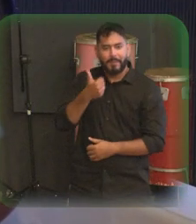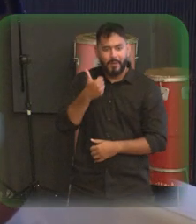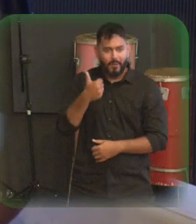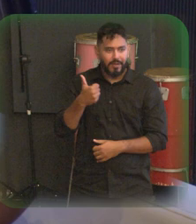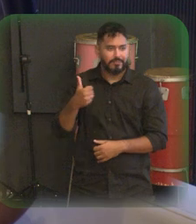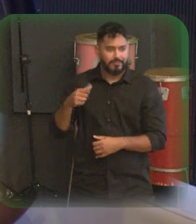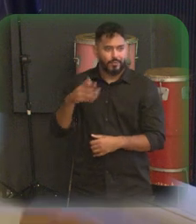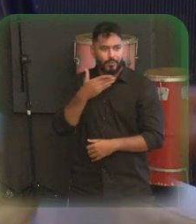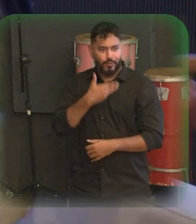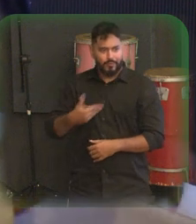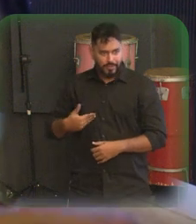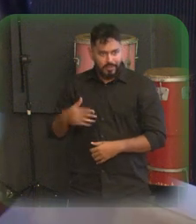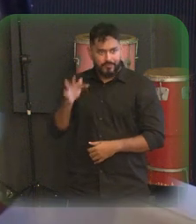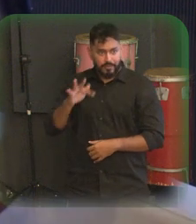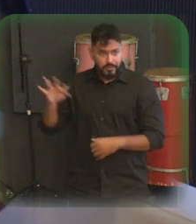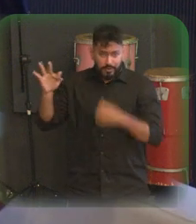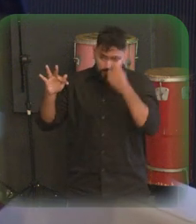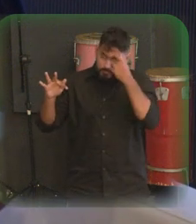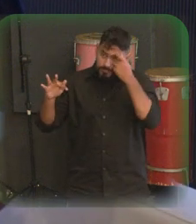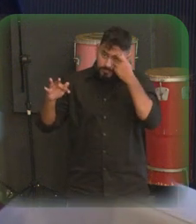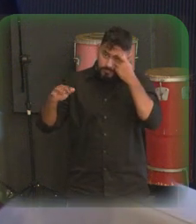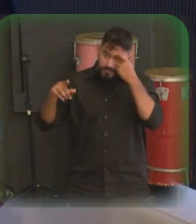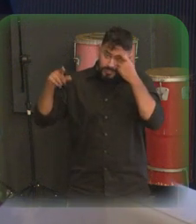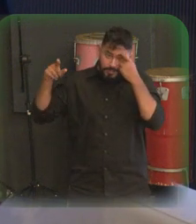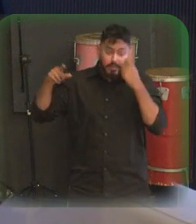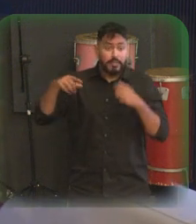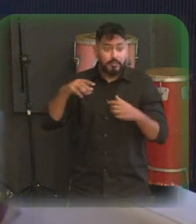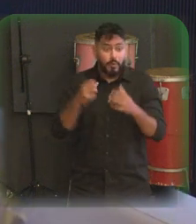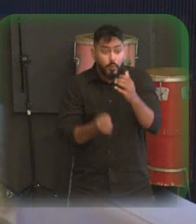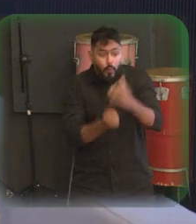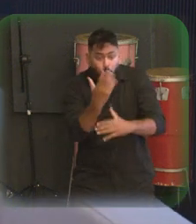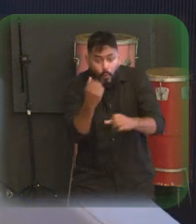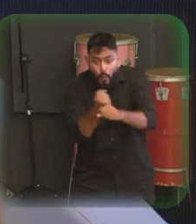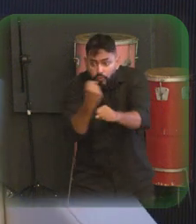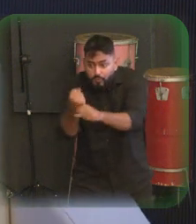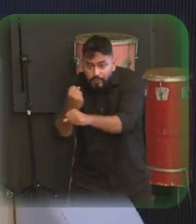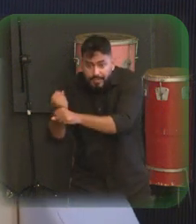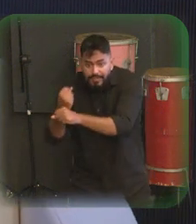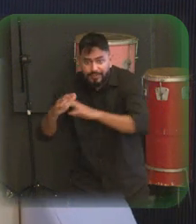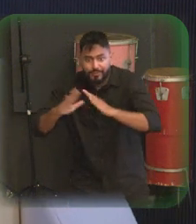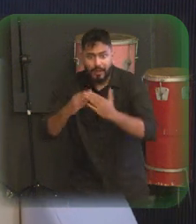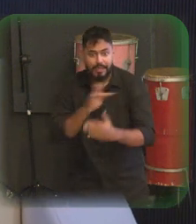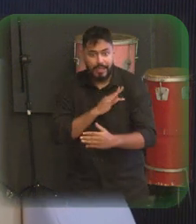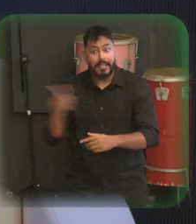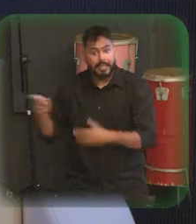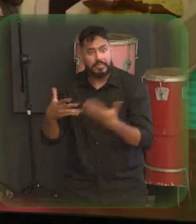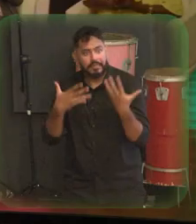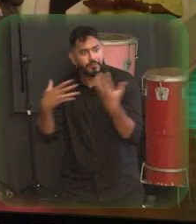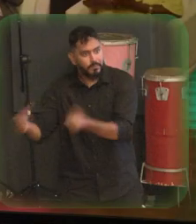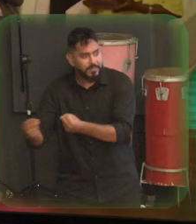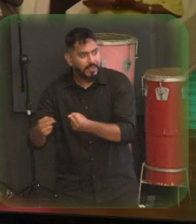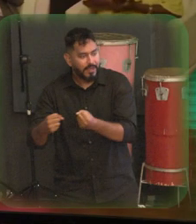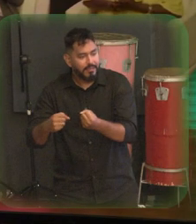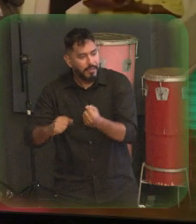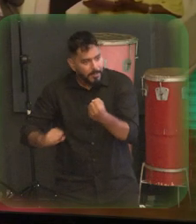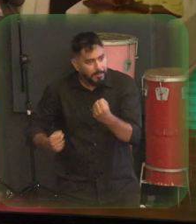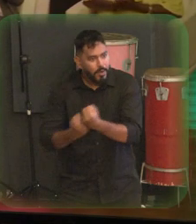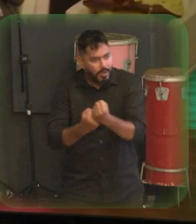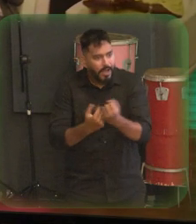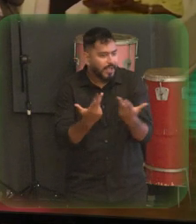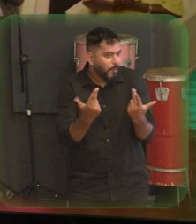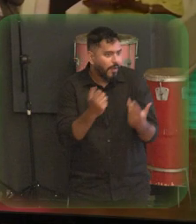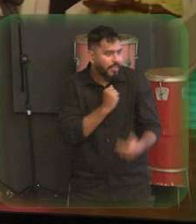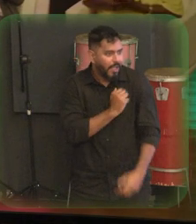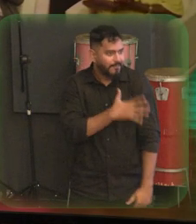pudesse construir, eles assumiriam como escola, como IFPE. Vê que notícia boa, danada. Ampliar a rede. Quer